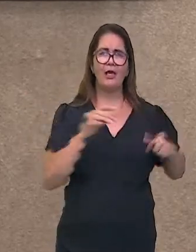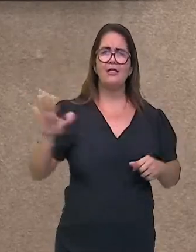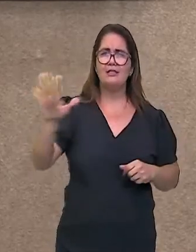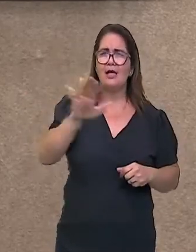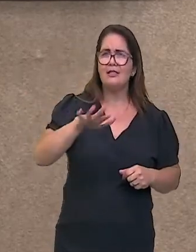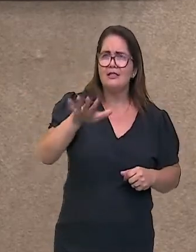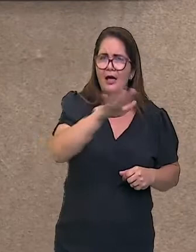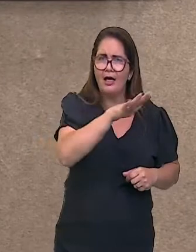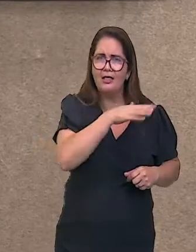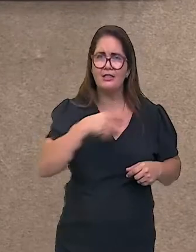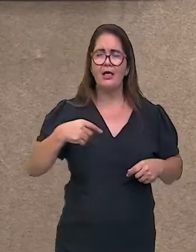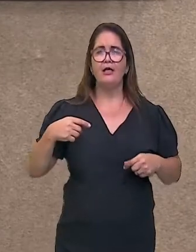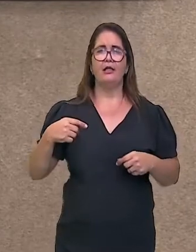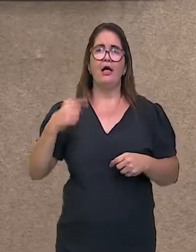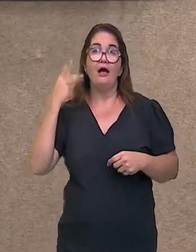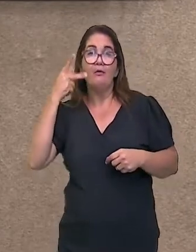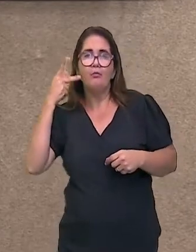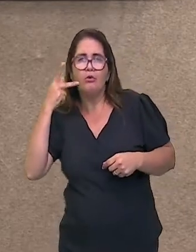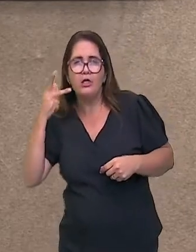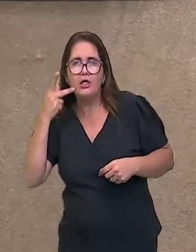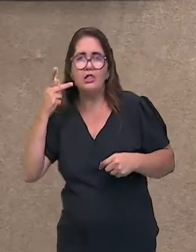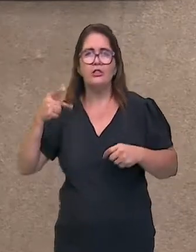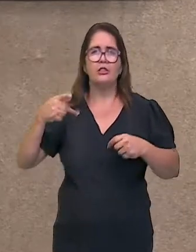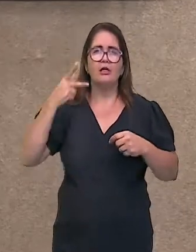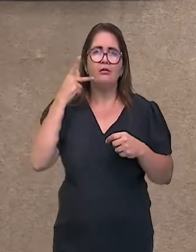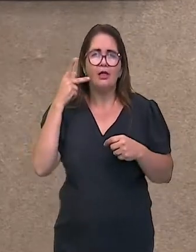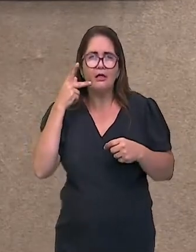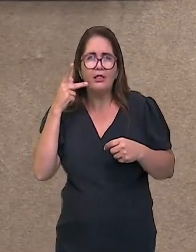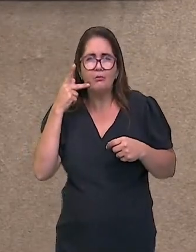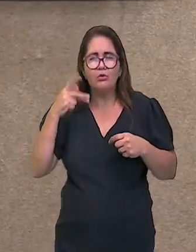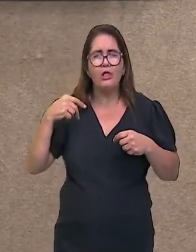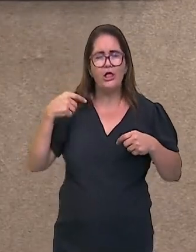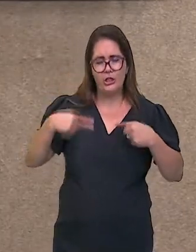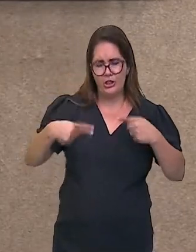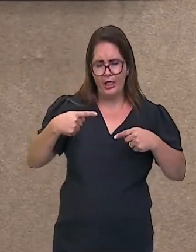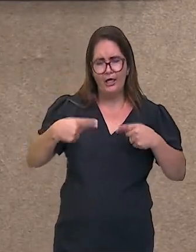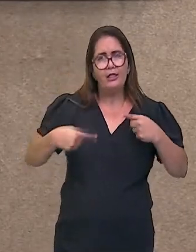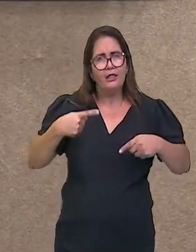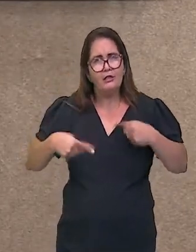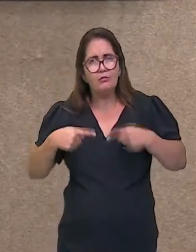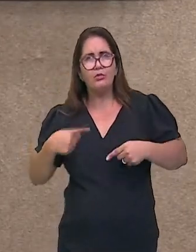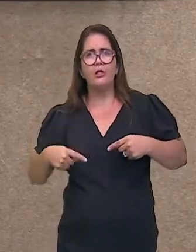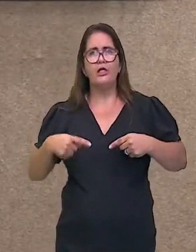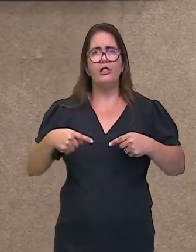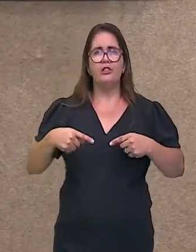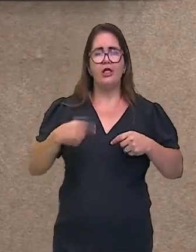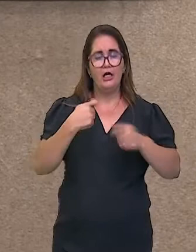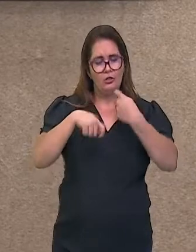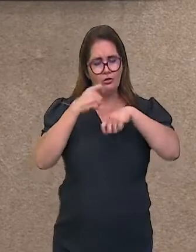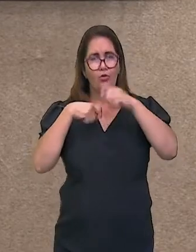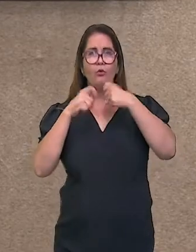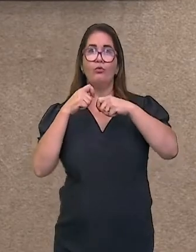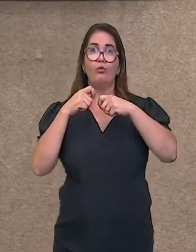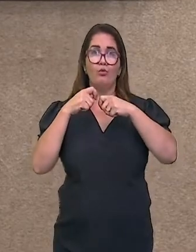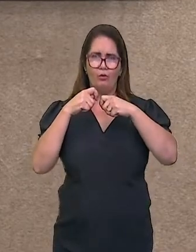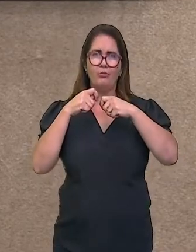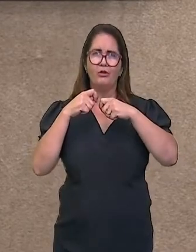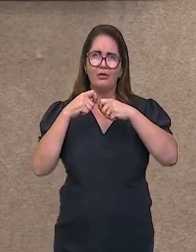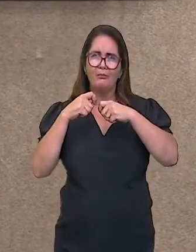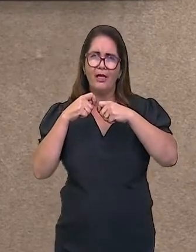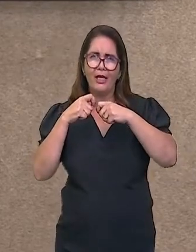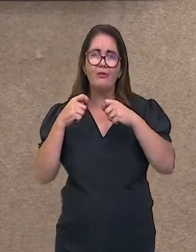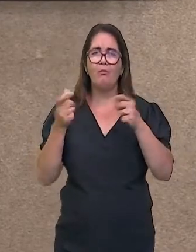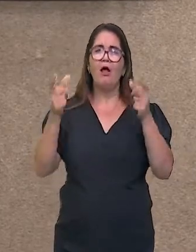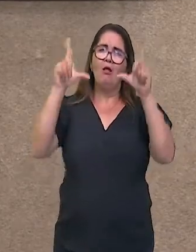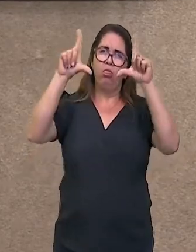países, né, em questões globalizadas. A Primeira Guerra Mundial encerrou-se como resultado do